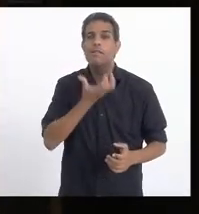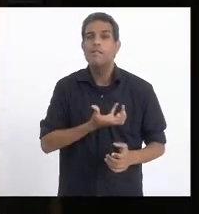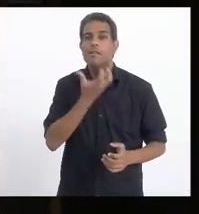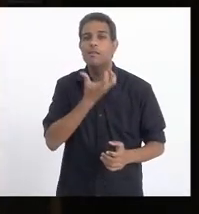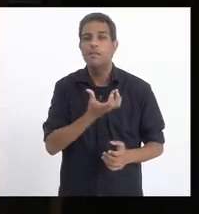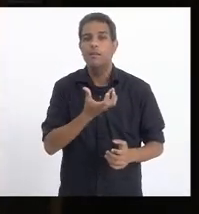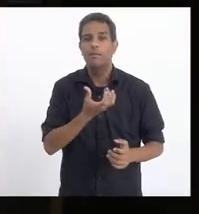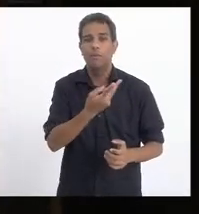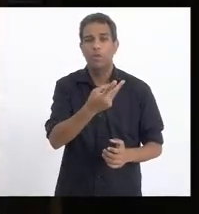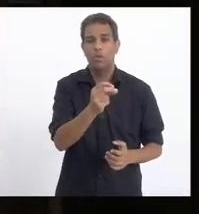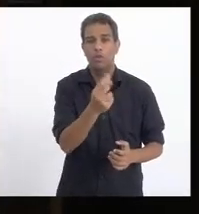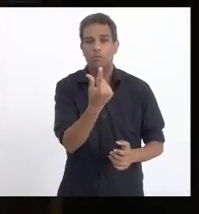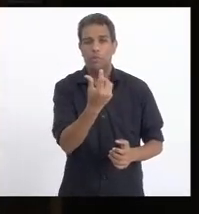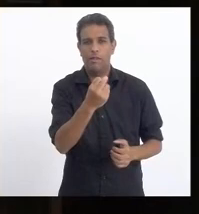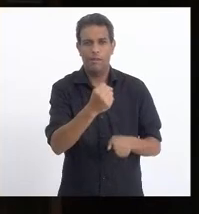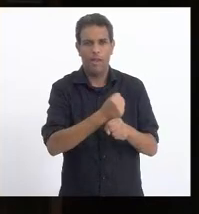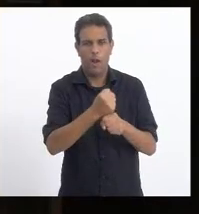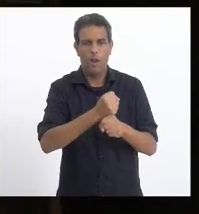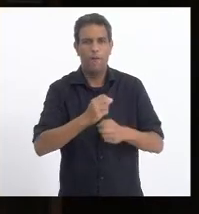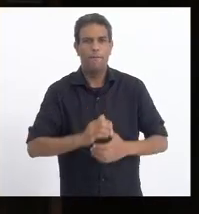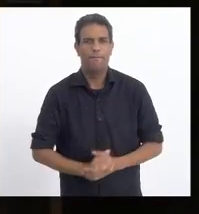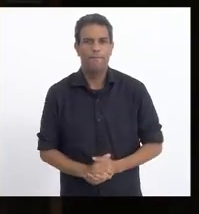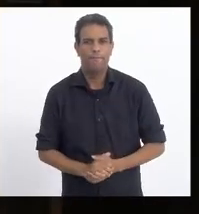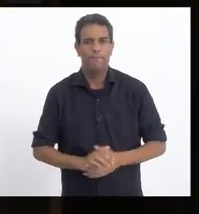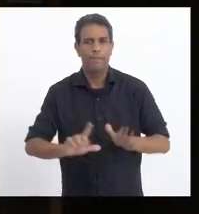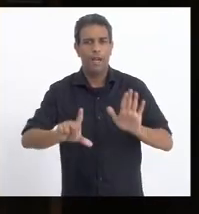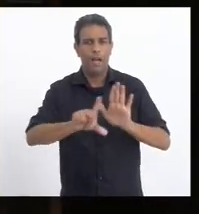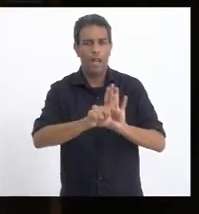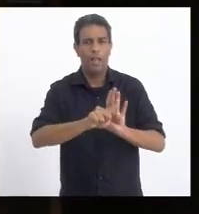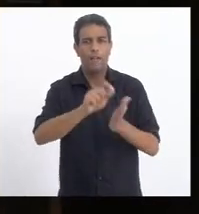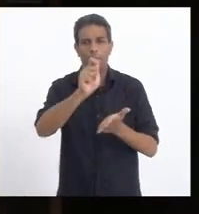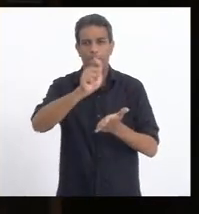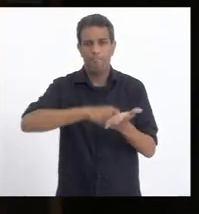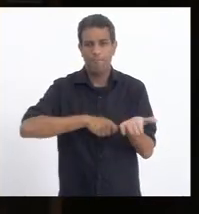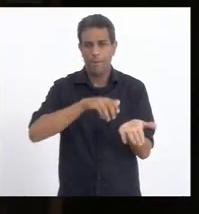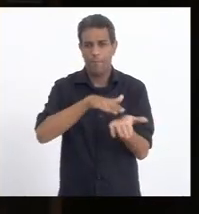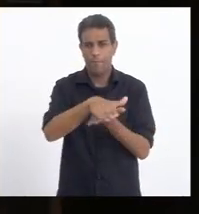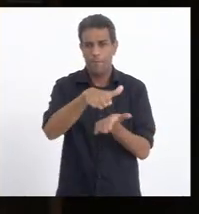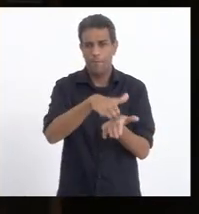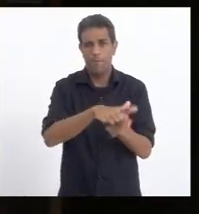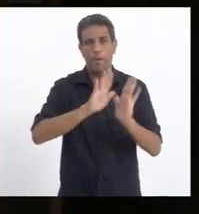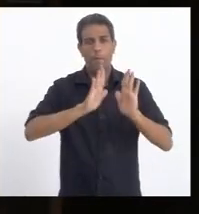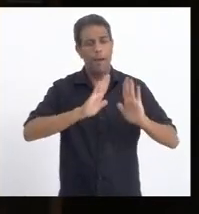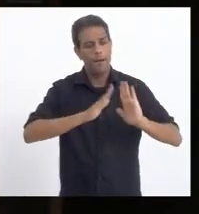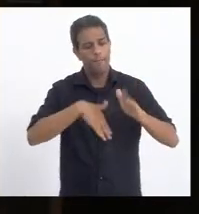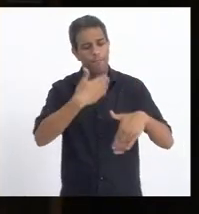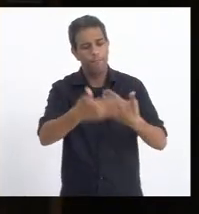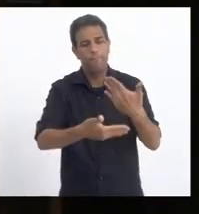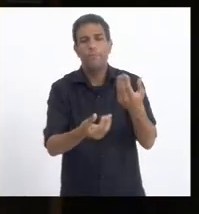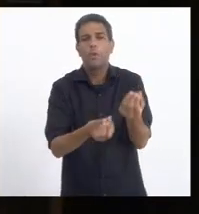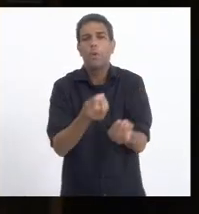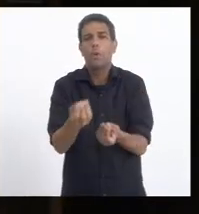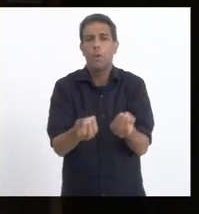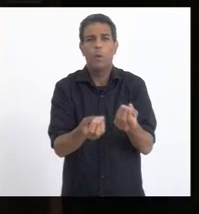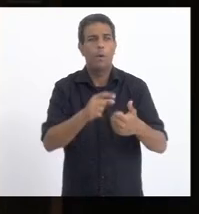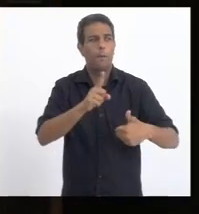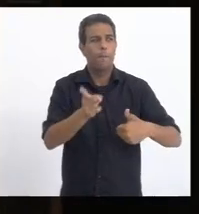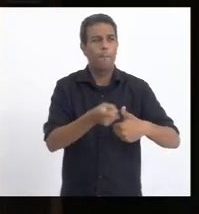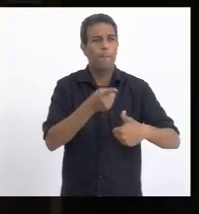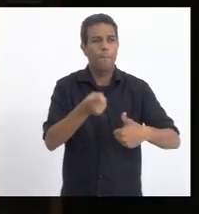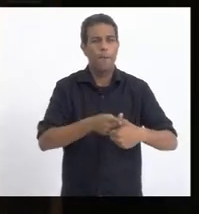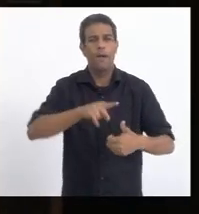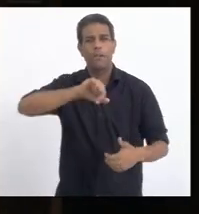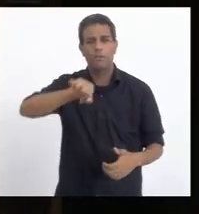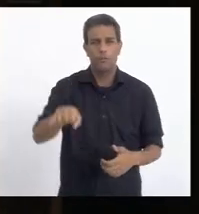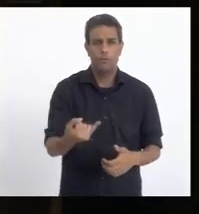então nós colocamos que a lei entra em vigor na data da publicação mas os efeitos a partir de primeiro